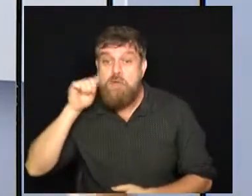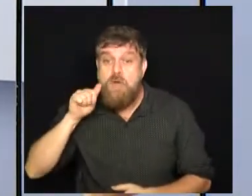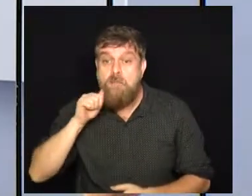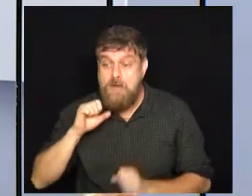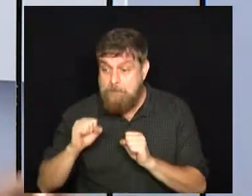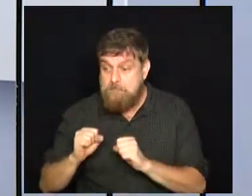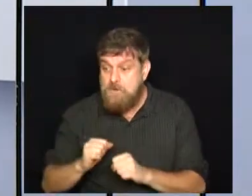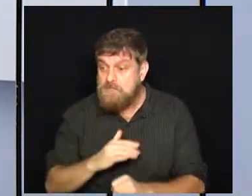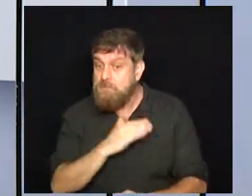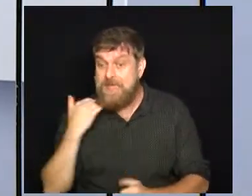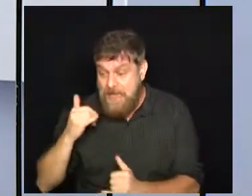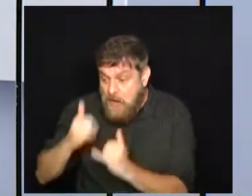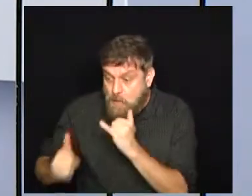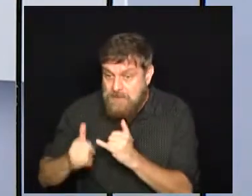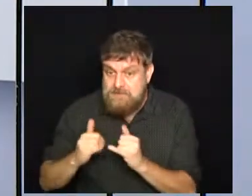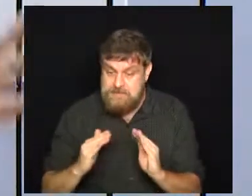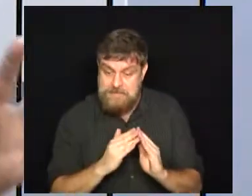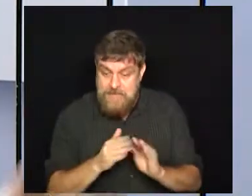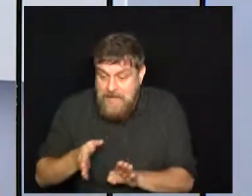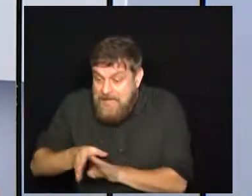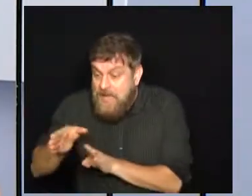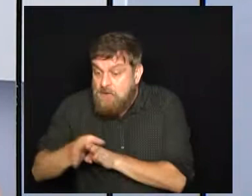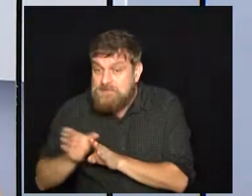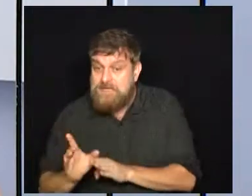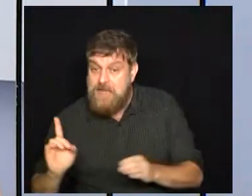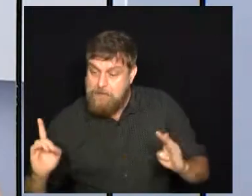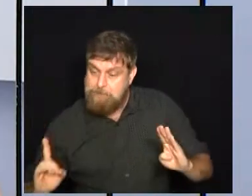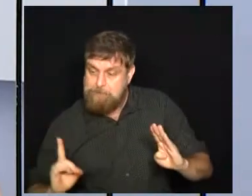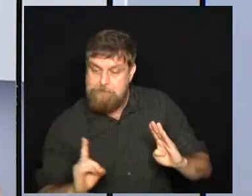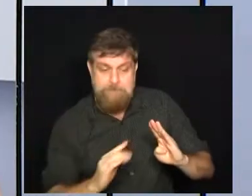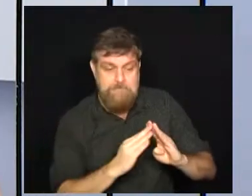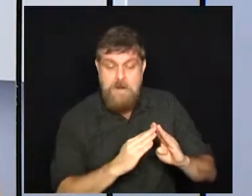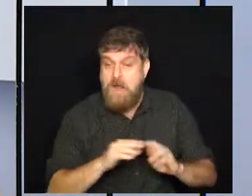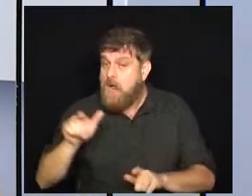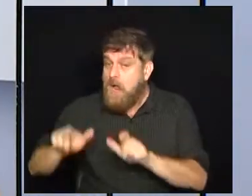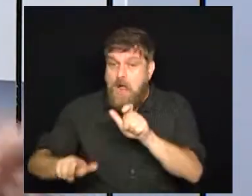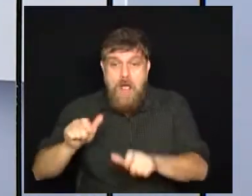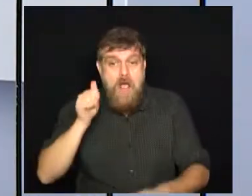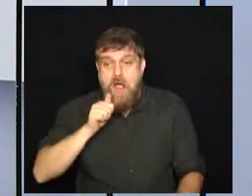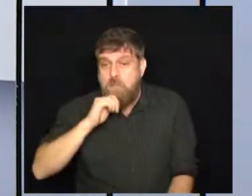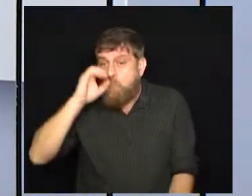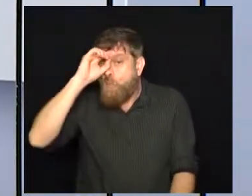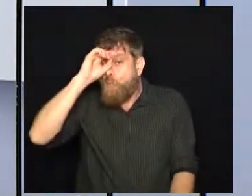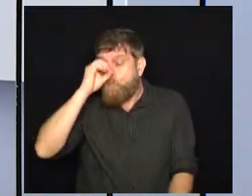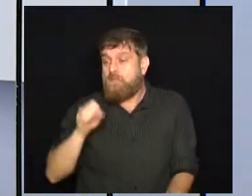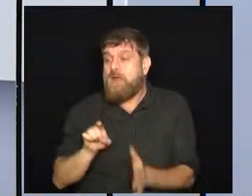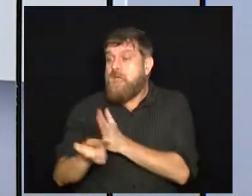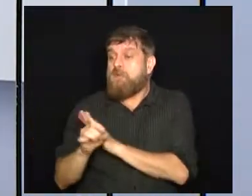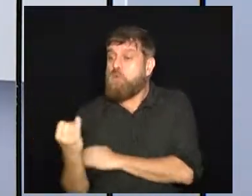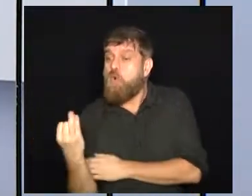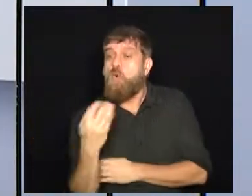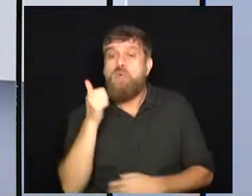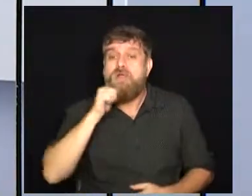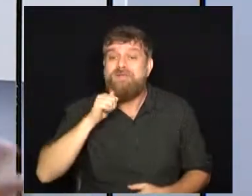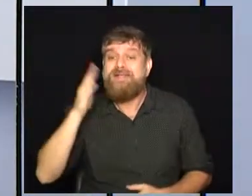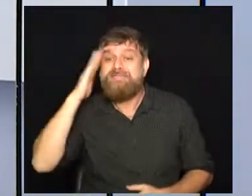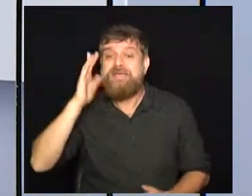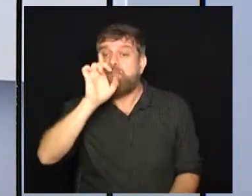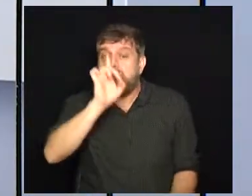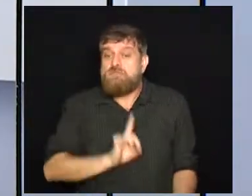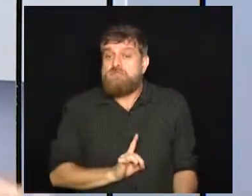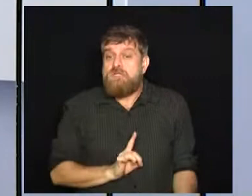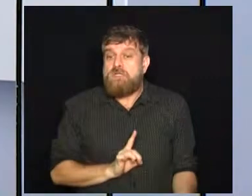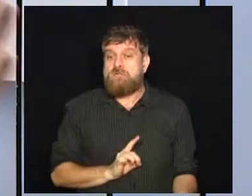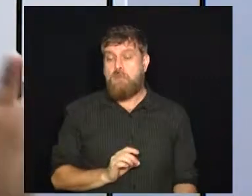ser encaminhada, mas quantas pessoas sabem disso? Essa é a primeira pergunta. Quantas mulheres sabem quais são os seus